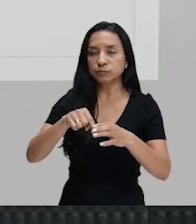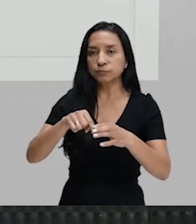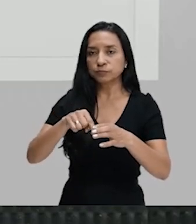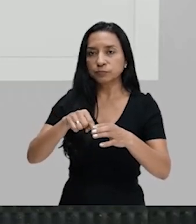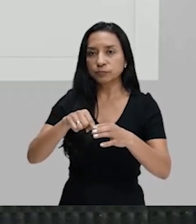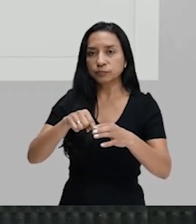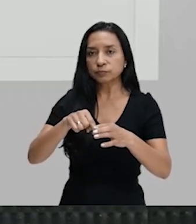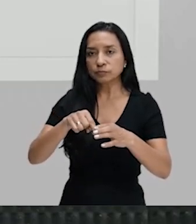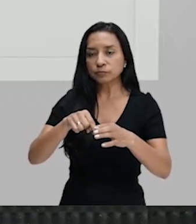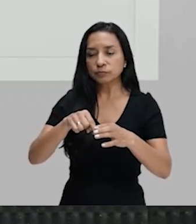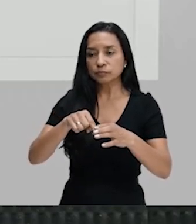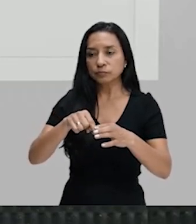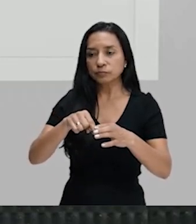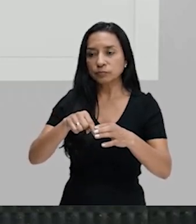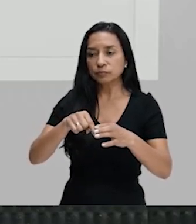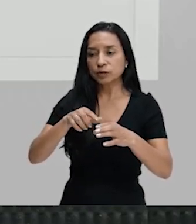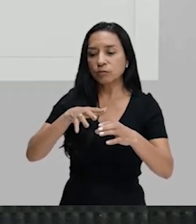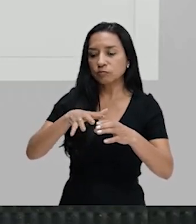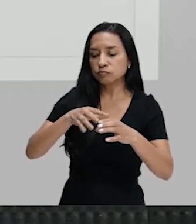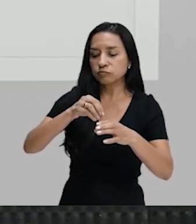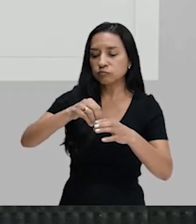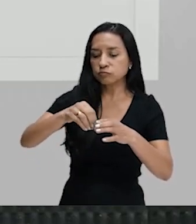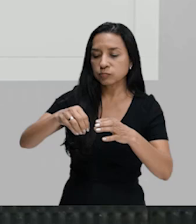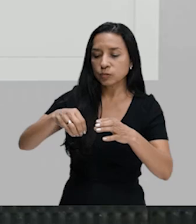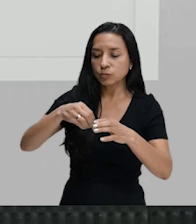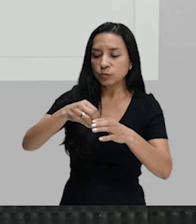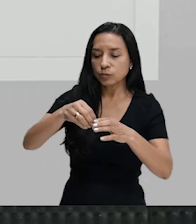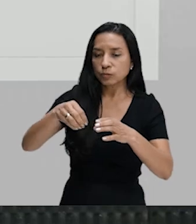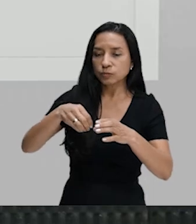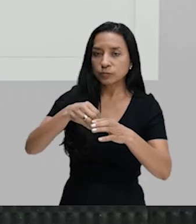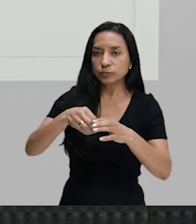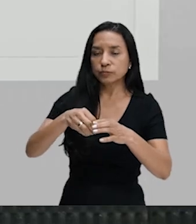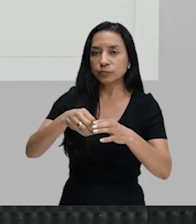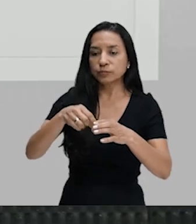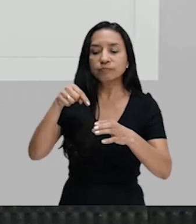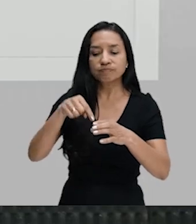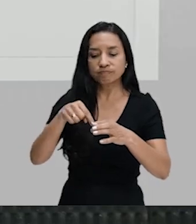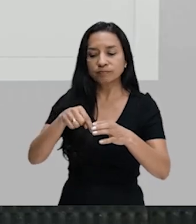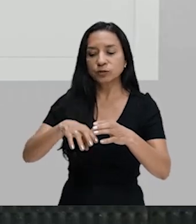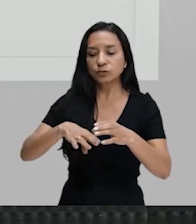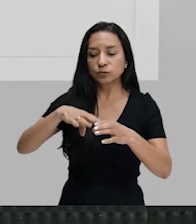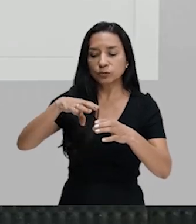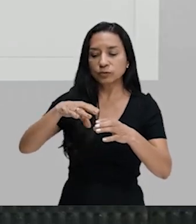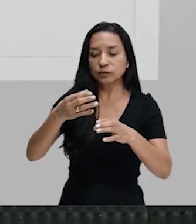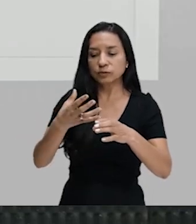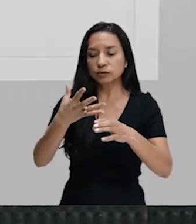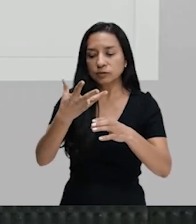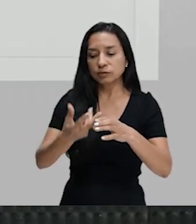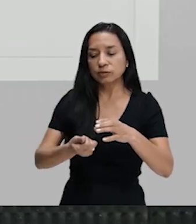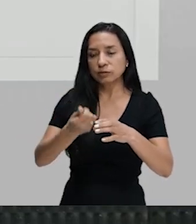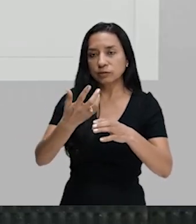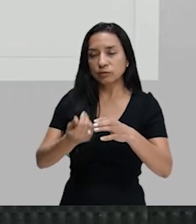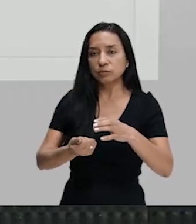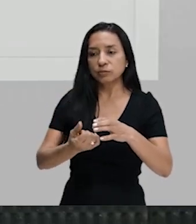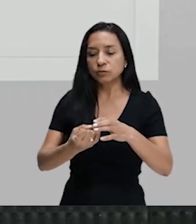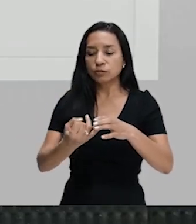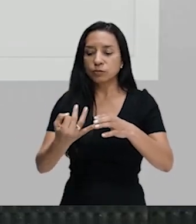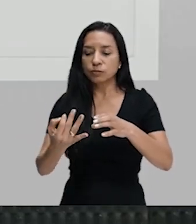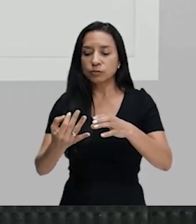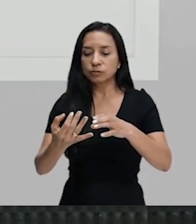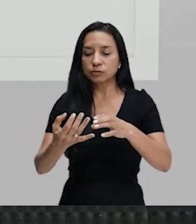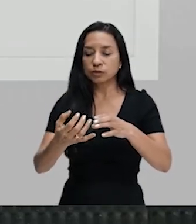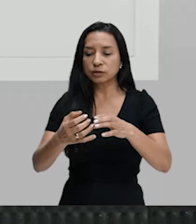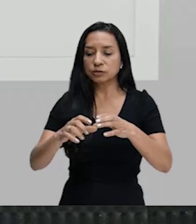Então ele está aqui agindo nesse recipiente, as moléculas do gás estão dispersas aqui. E esse gás ele está recebendo uma quantidade de